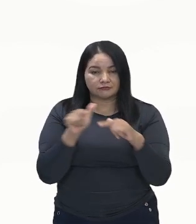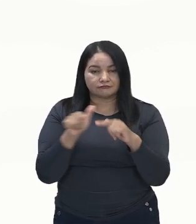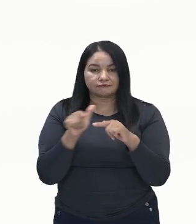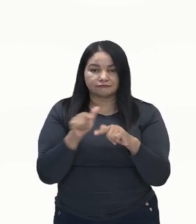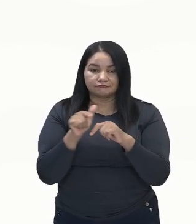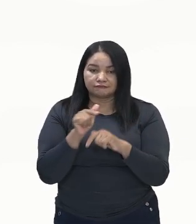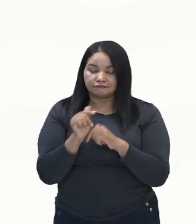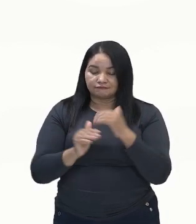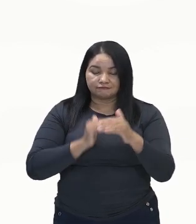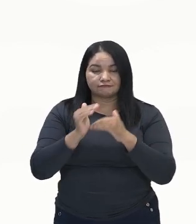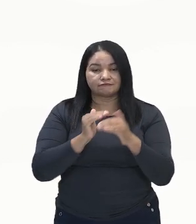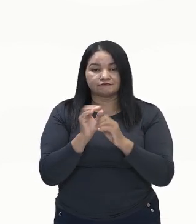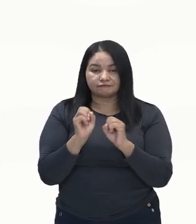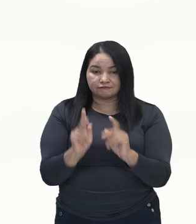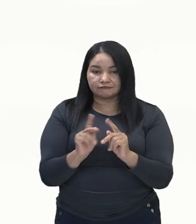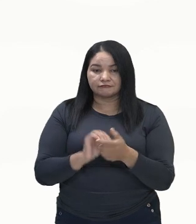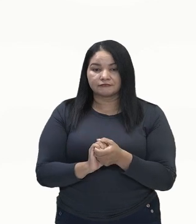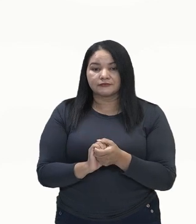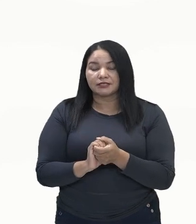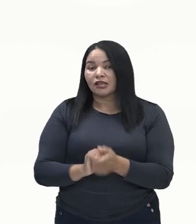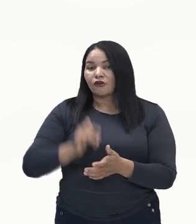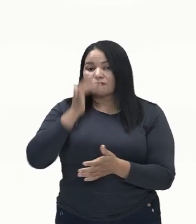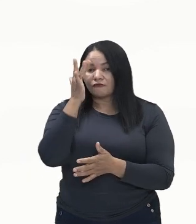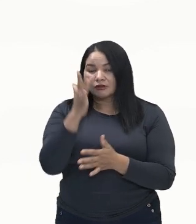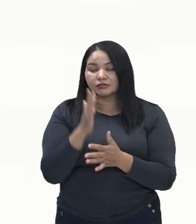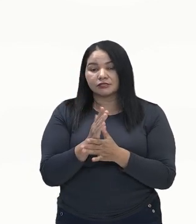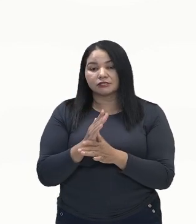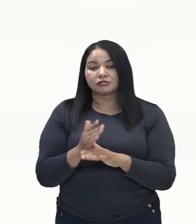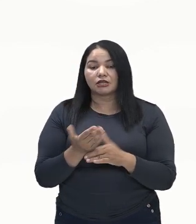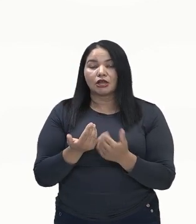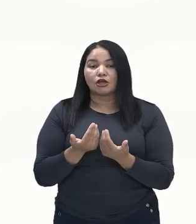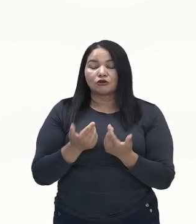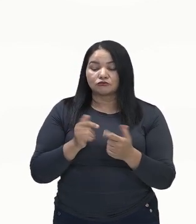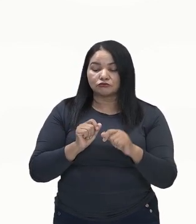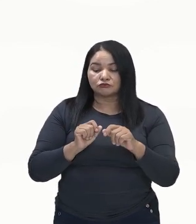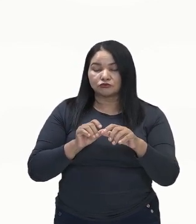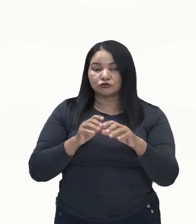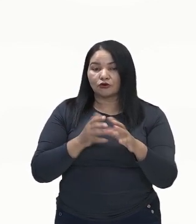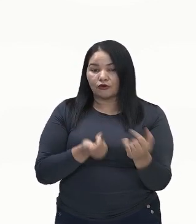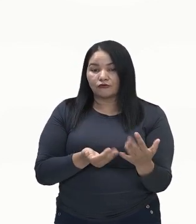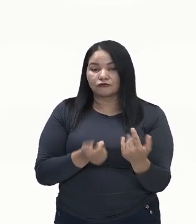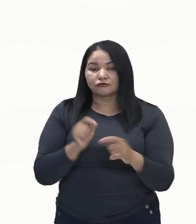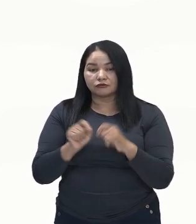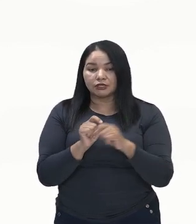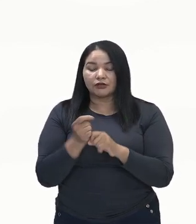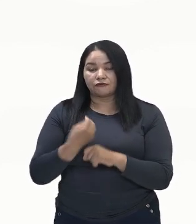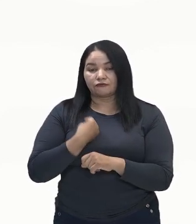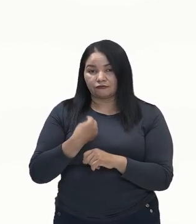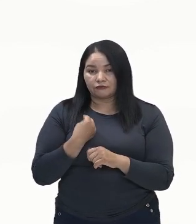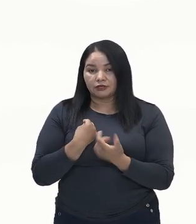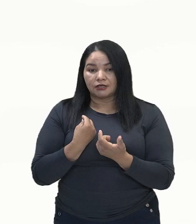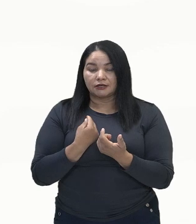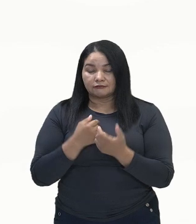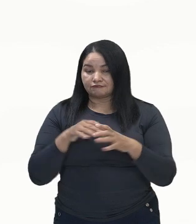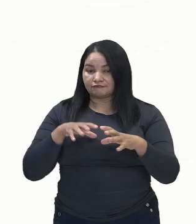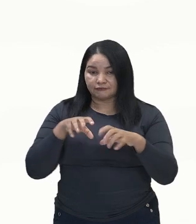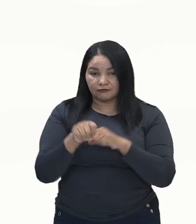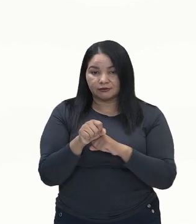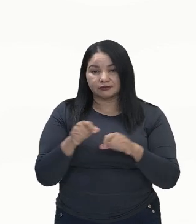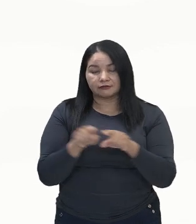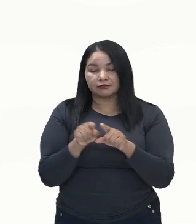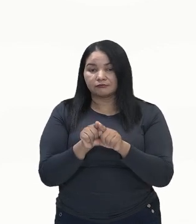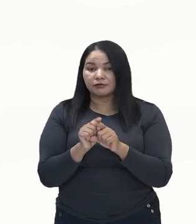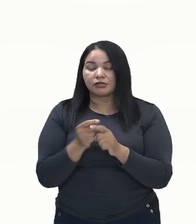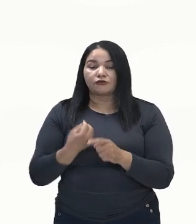tá bom? Facilita a transição dos jovens do ambiente acadêmico, da vida escolar, por exemplo, para a vida profissional,